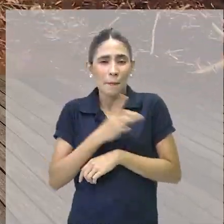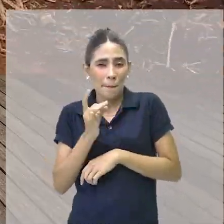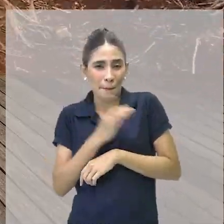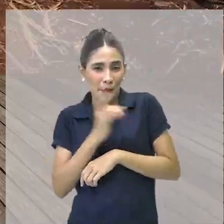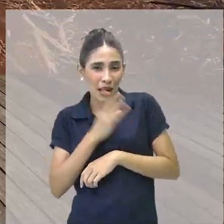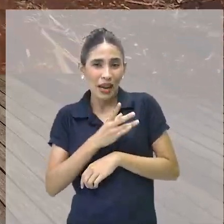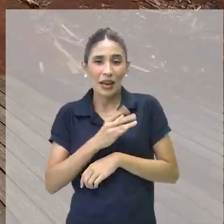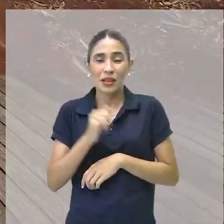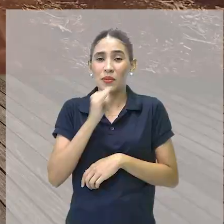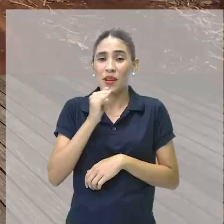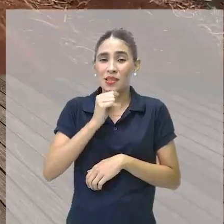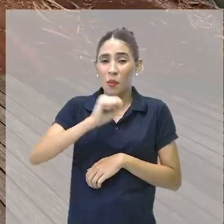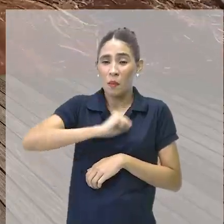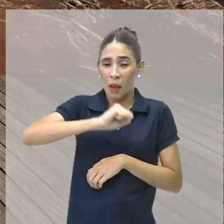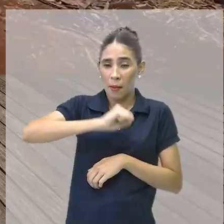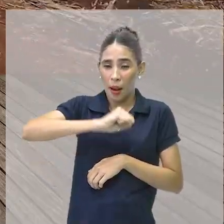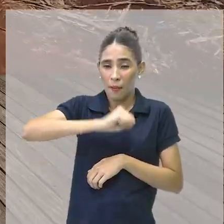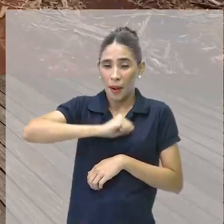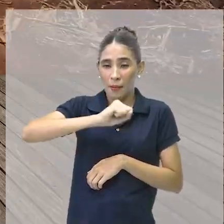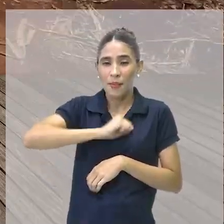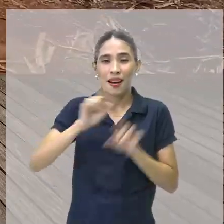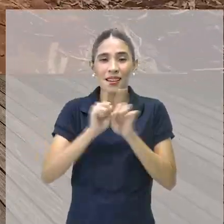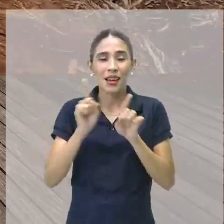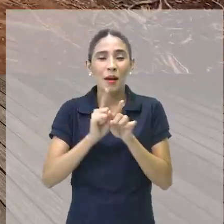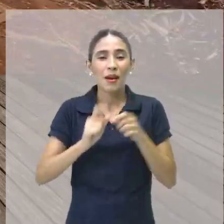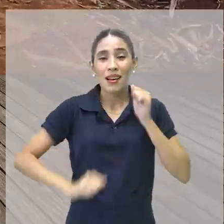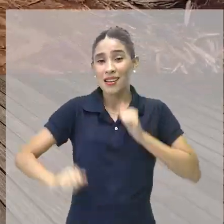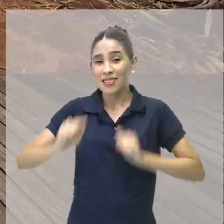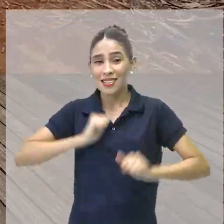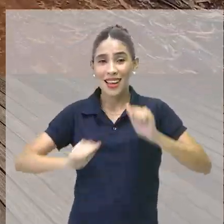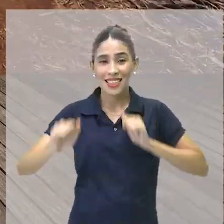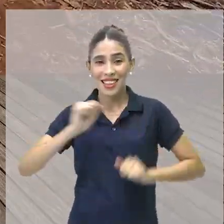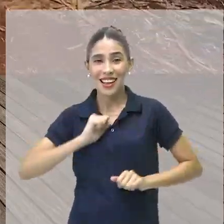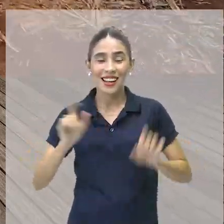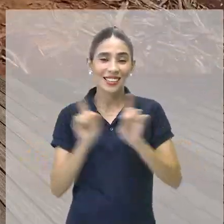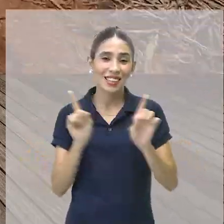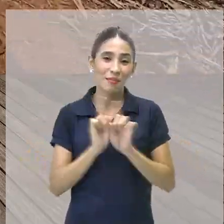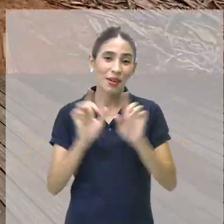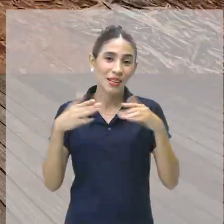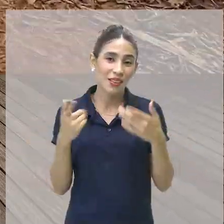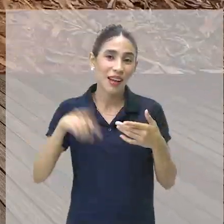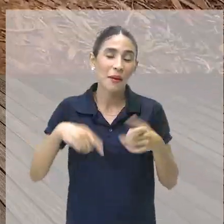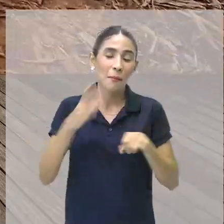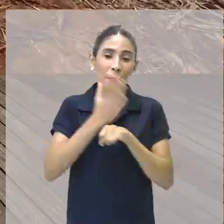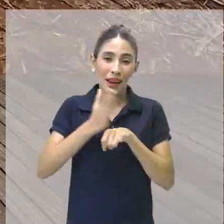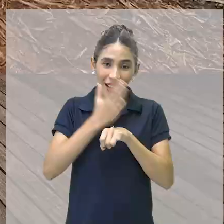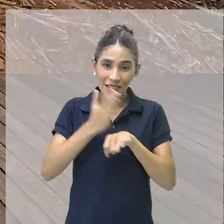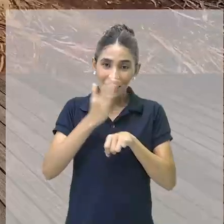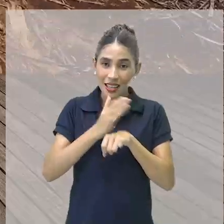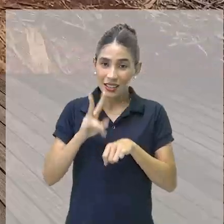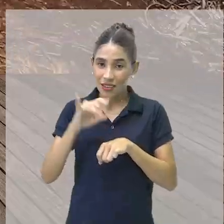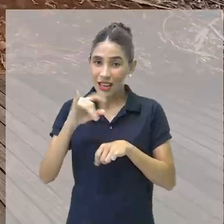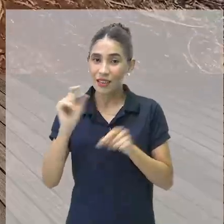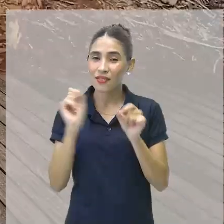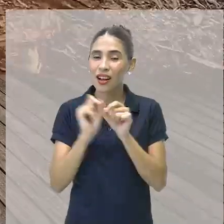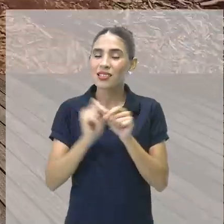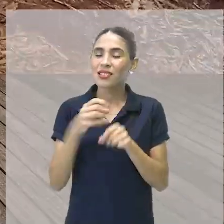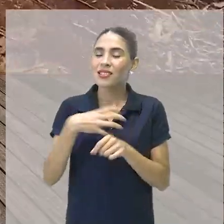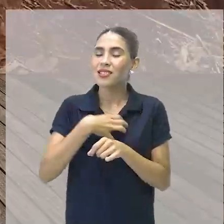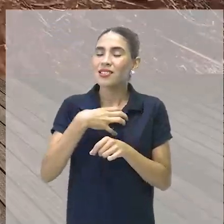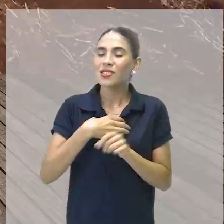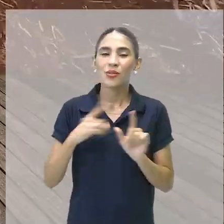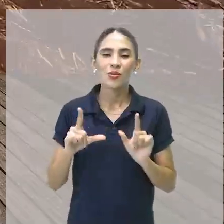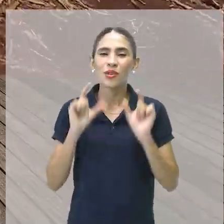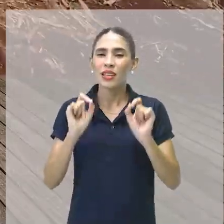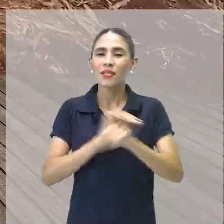de adrenalina, de ansiedade também. Então, são práticas, que vão nos fazer sentir